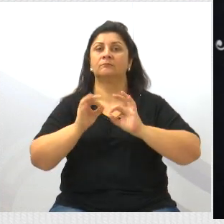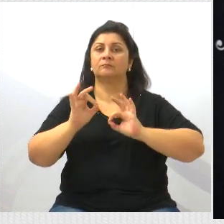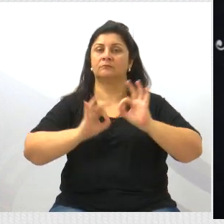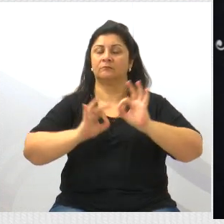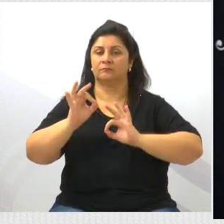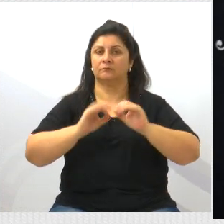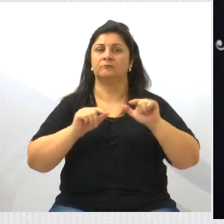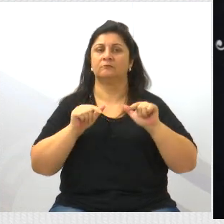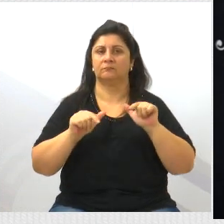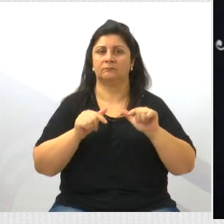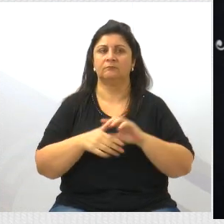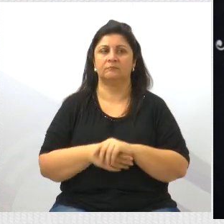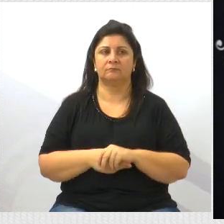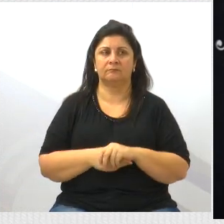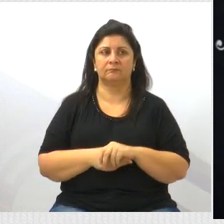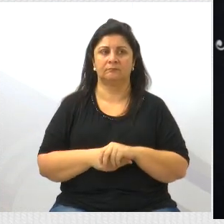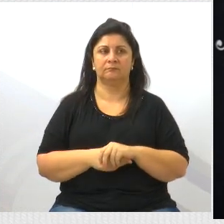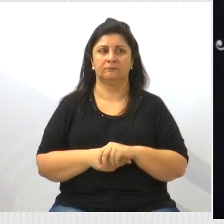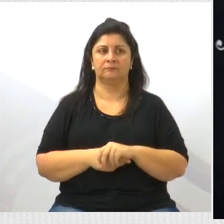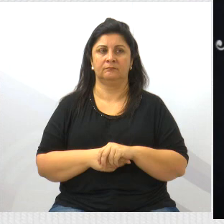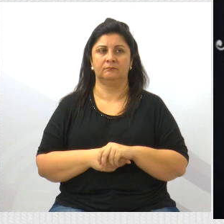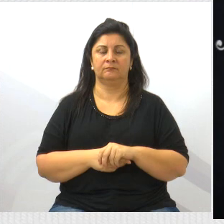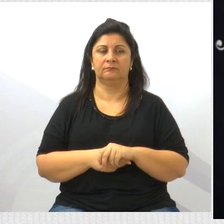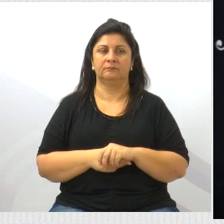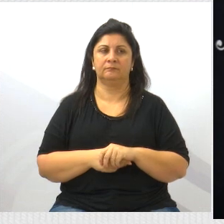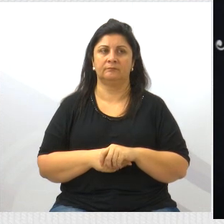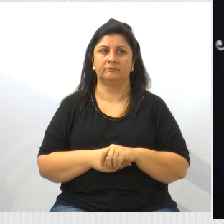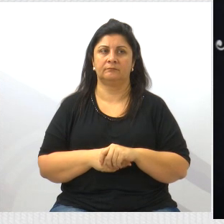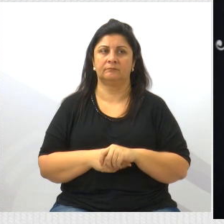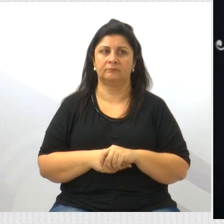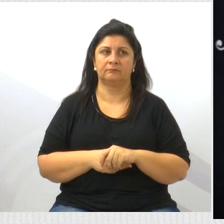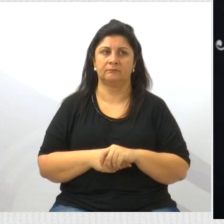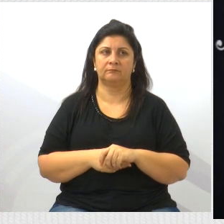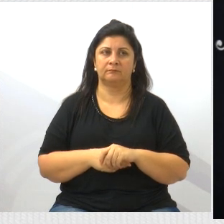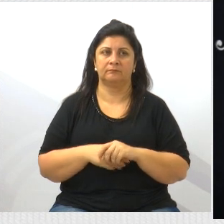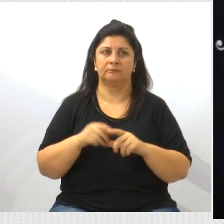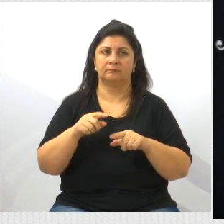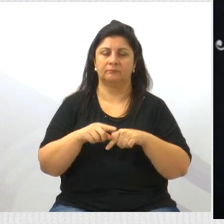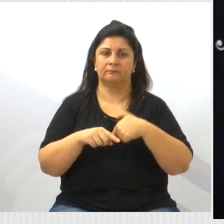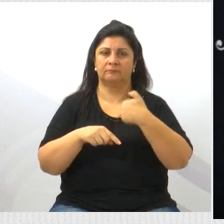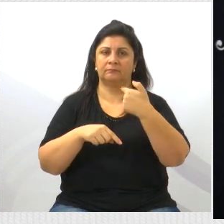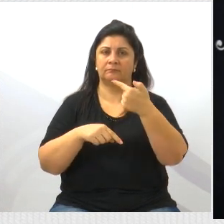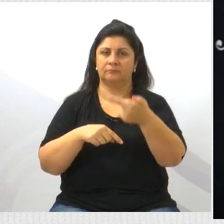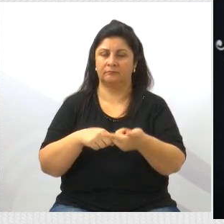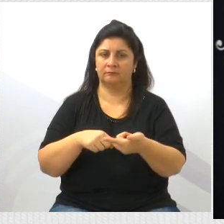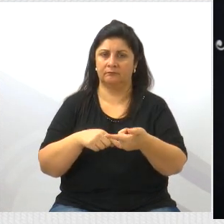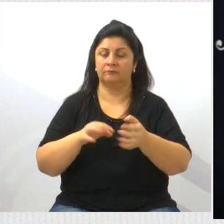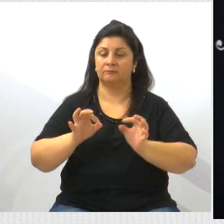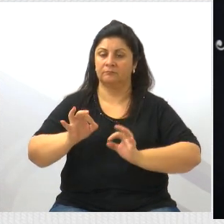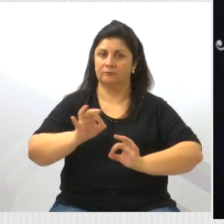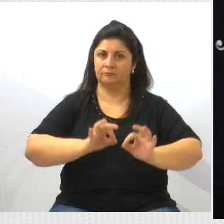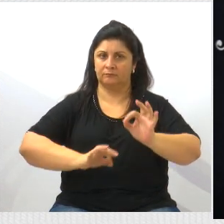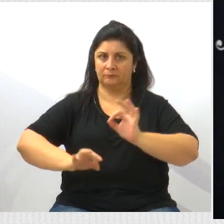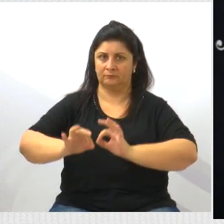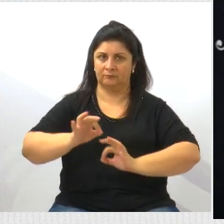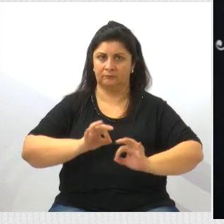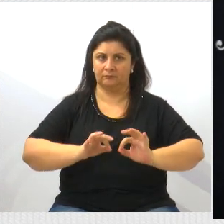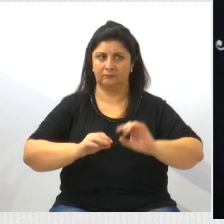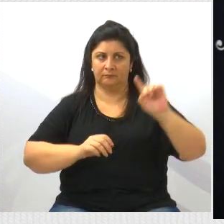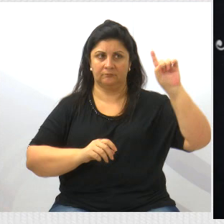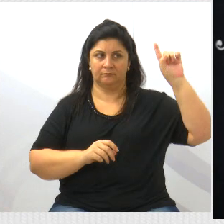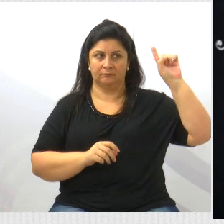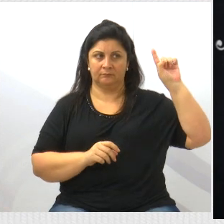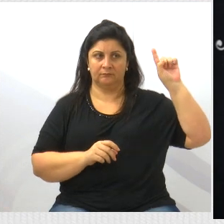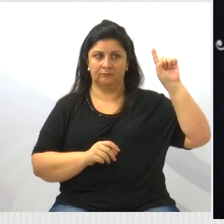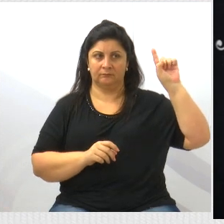esse trabalho, né? No planejamento e implementação, uma coisa é implantar,